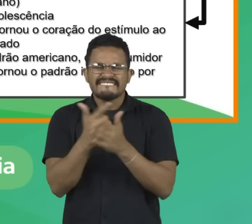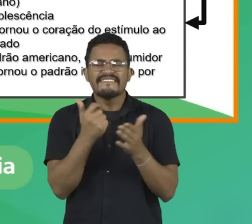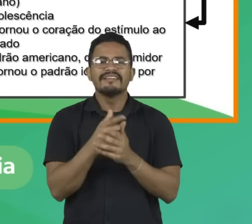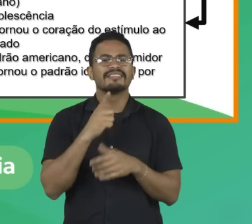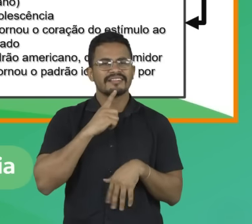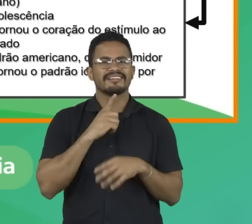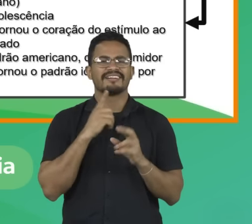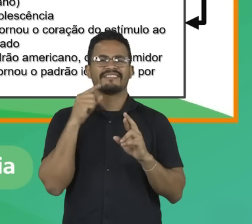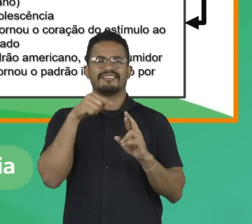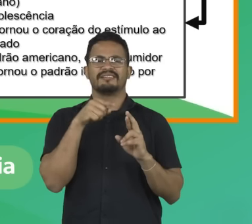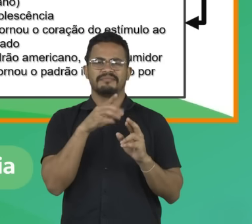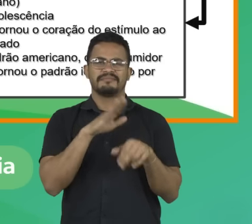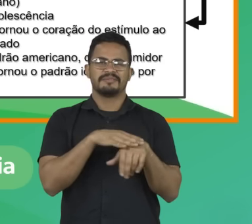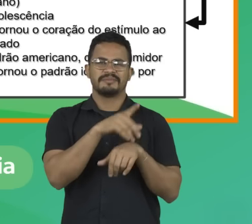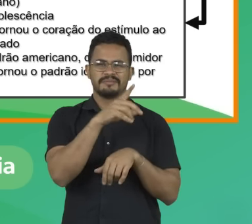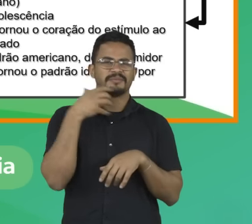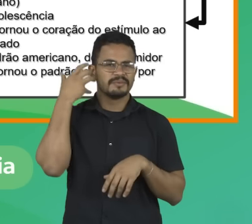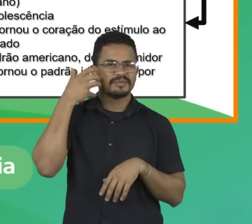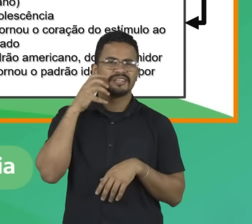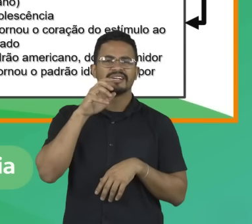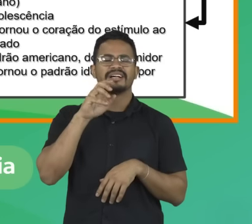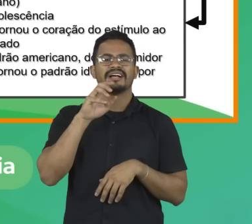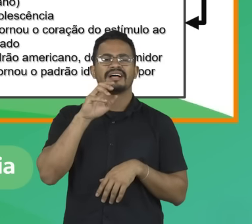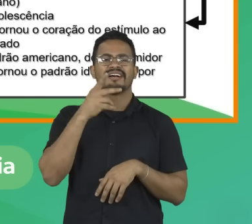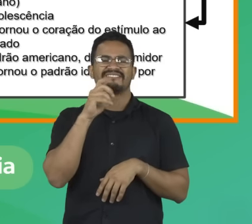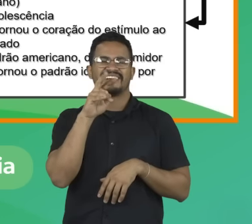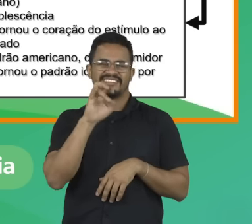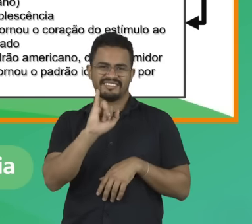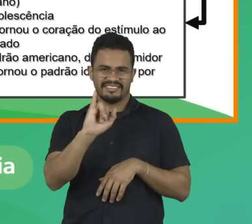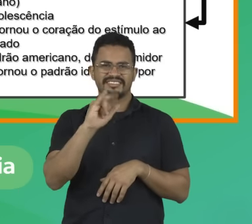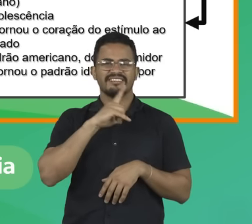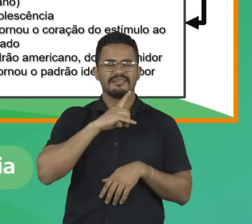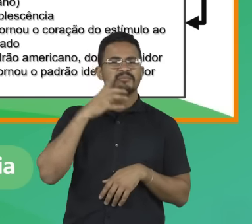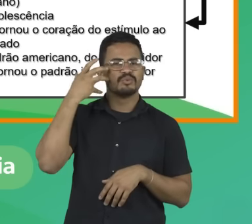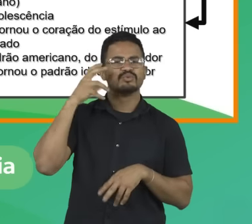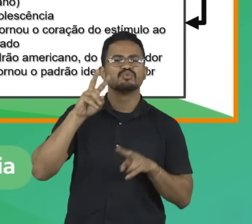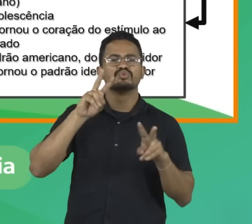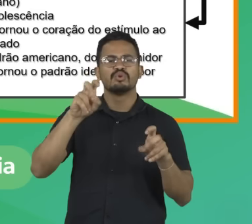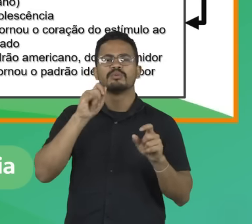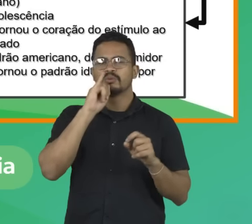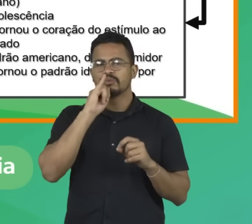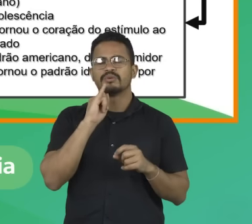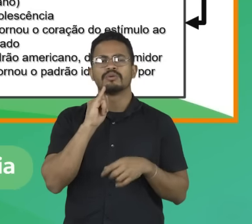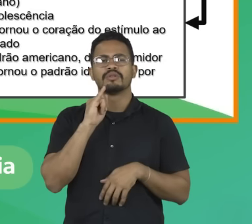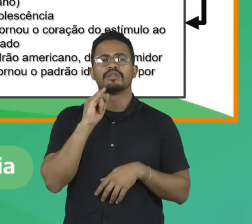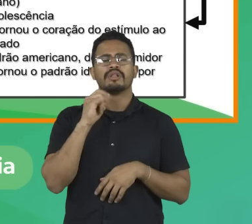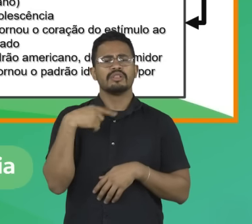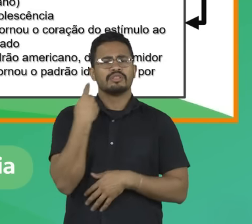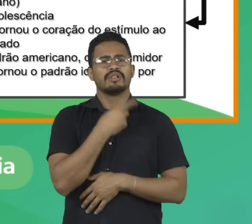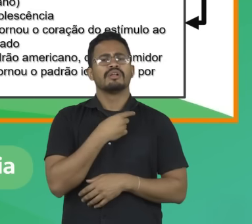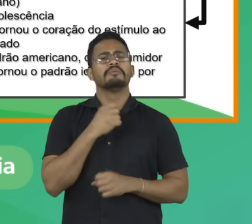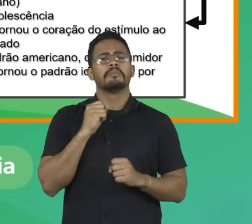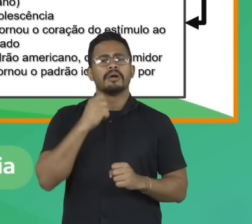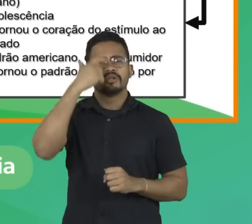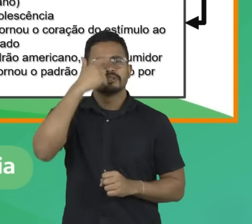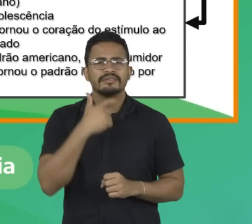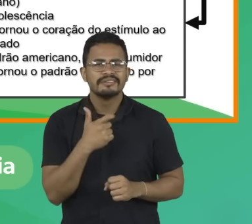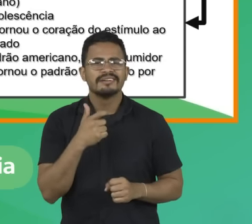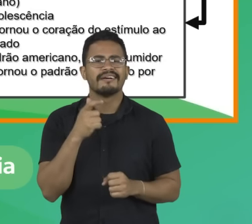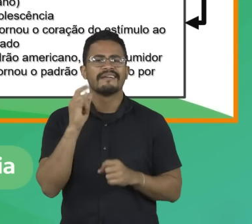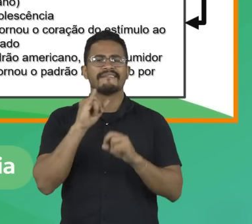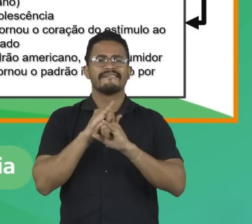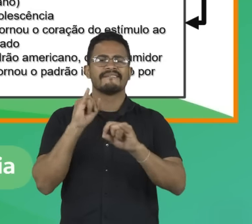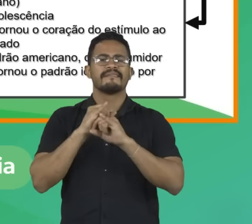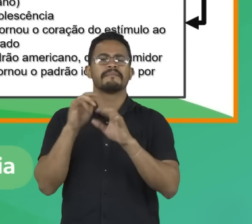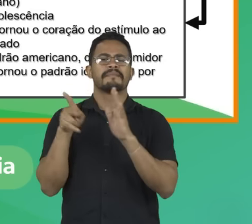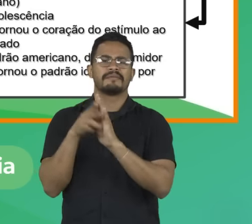lá nos anos 90, com a música lá que eles falam sobre Somos Quem Podemos Ser. Eles dizem que propaganda é a alma do negócio